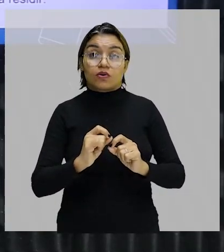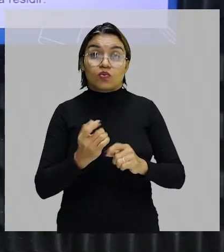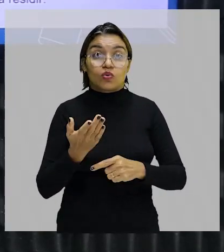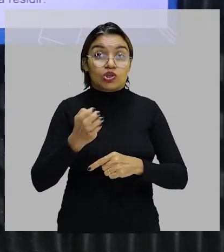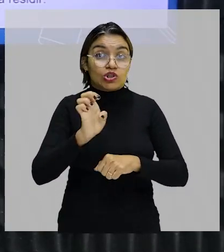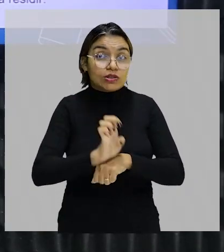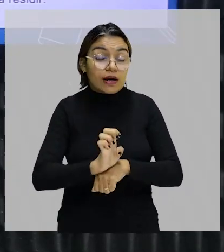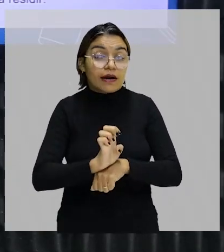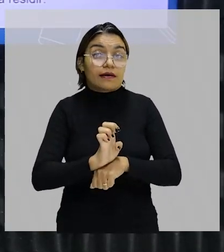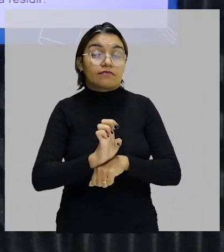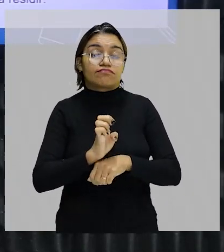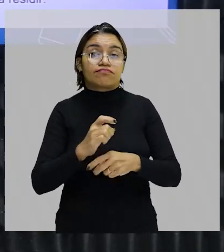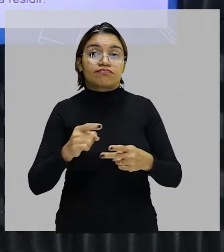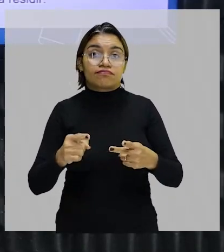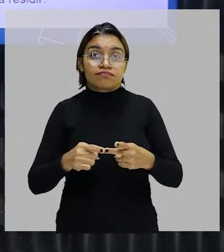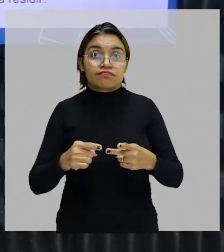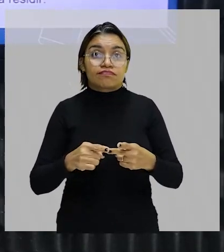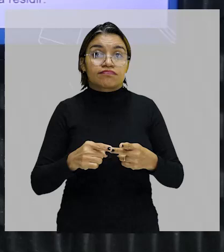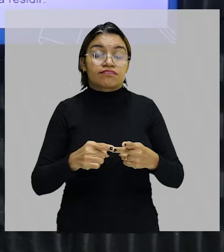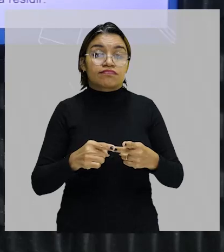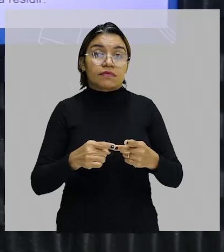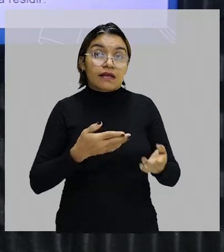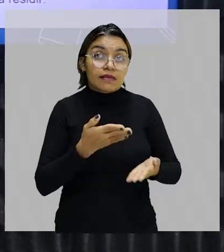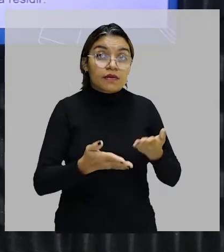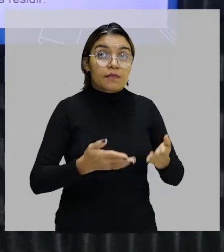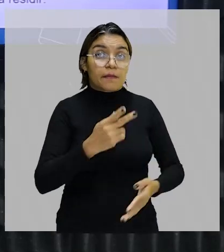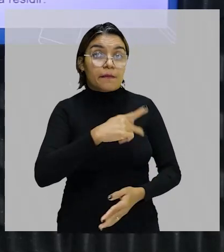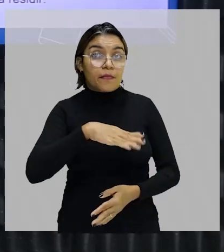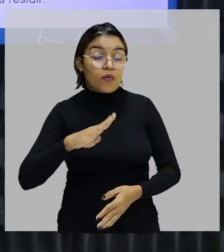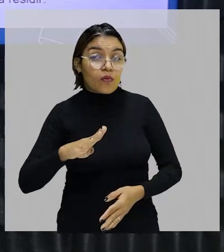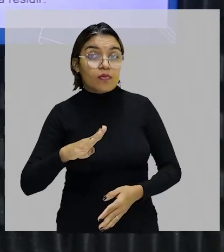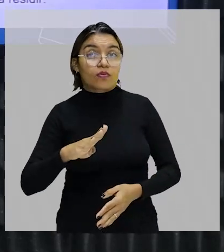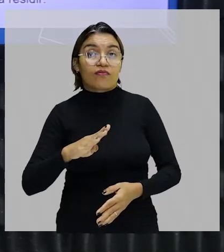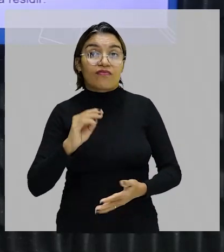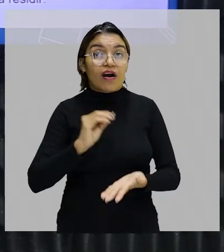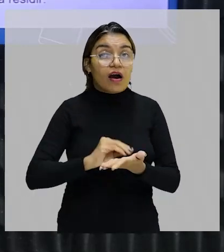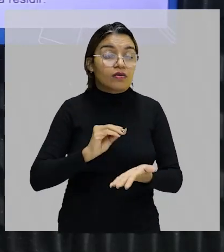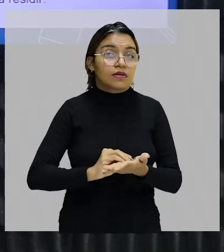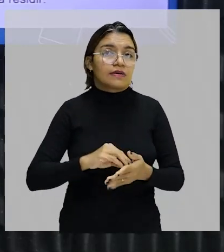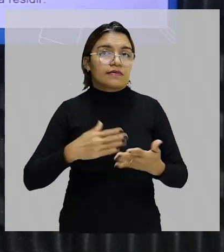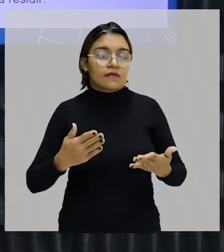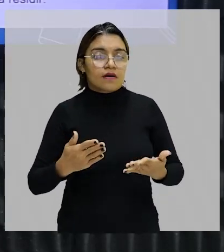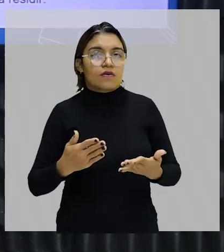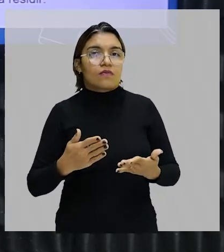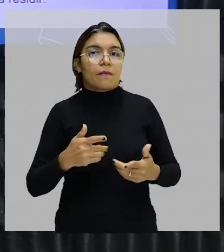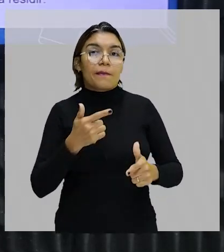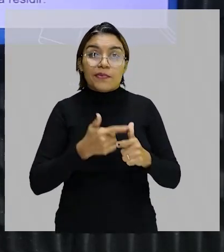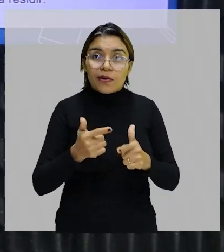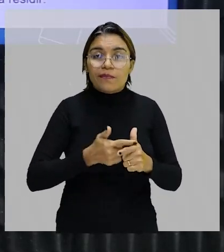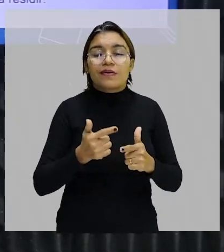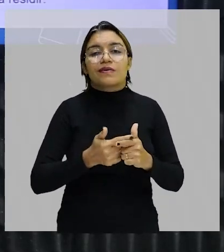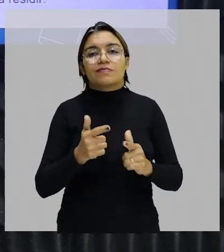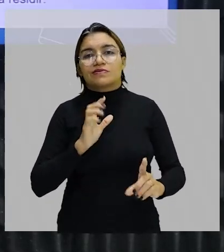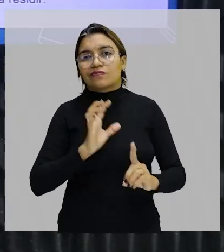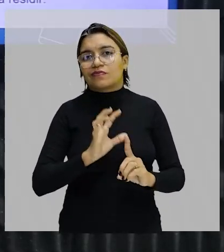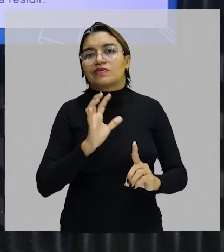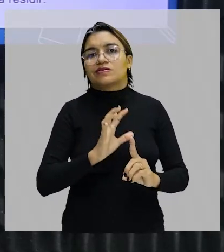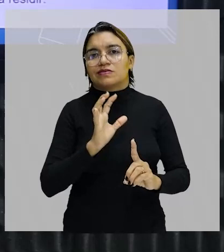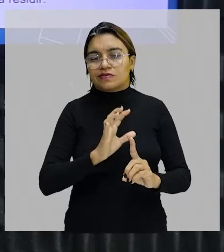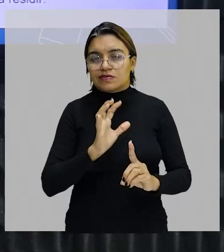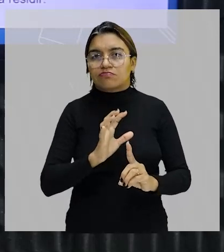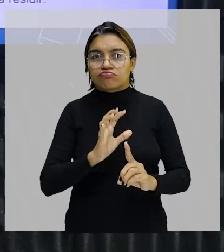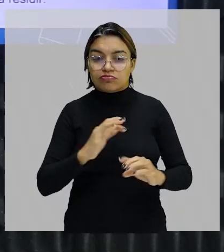públicos eficientes, tu tem maior proporção de violência e outras mazelas sociais, tá certo? Então esse daí é um grande